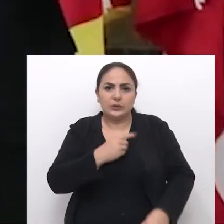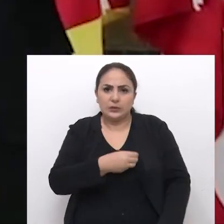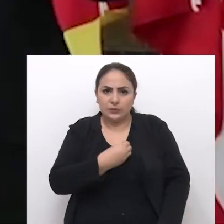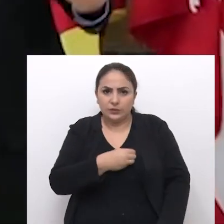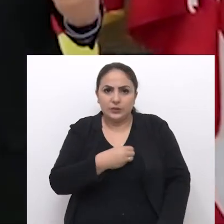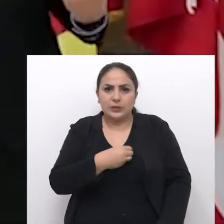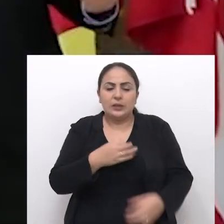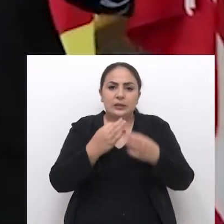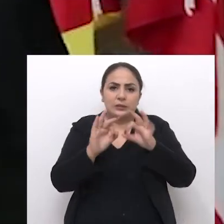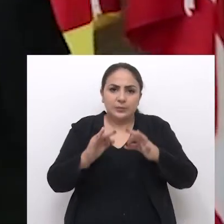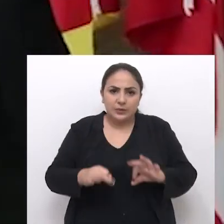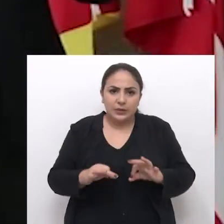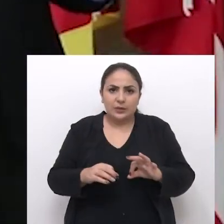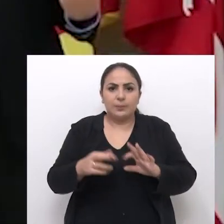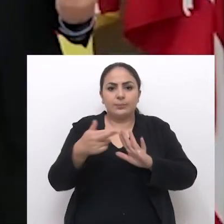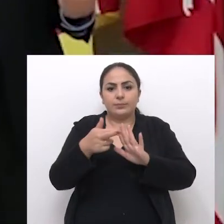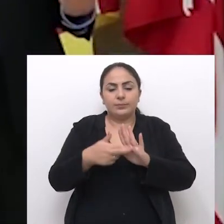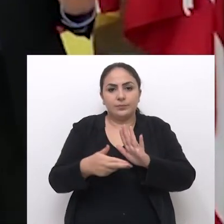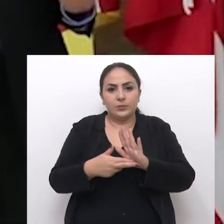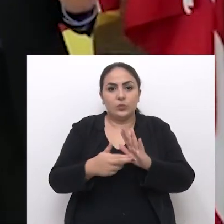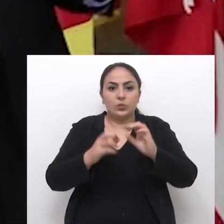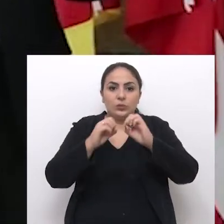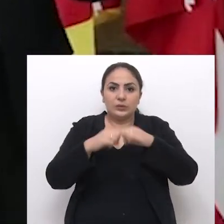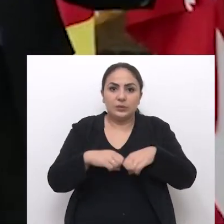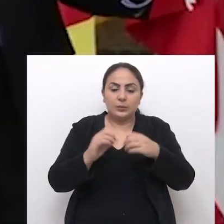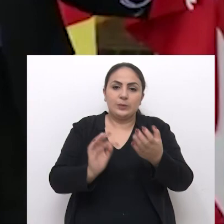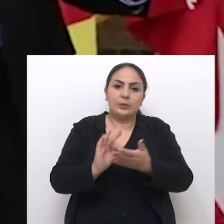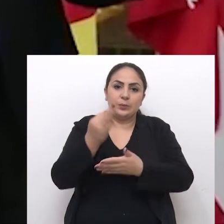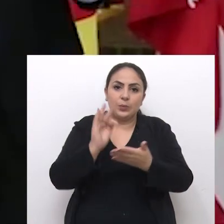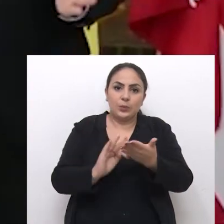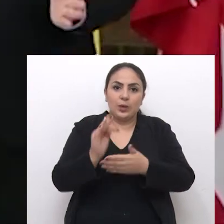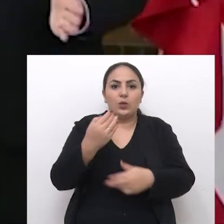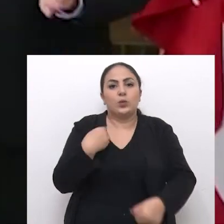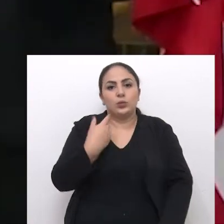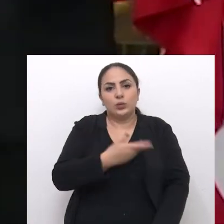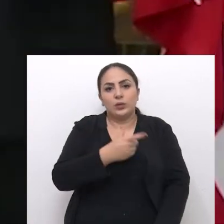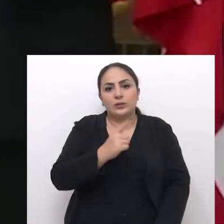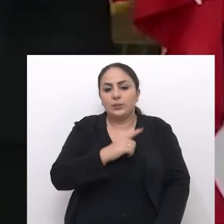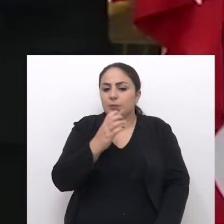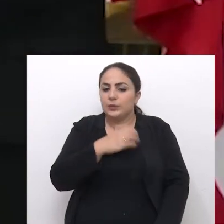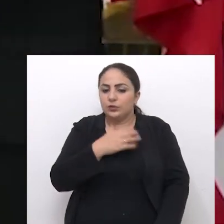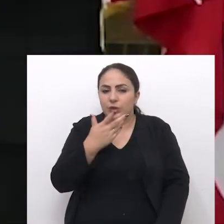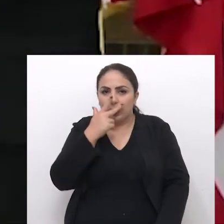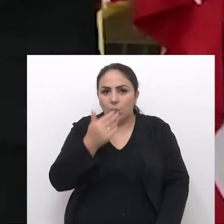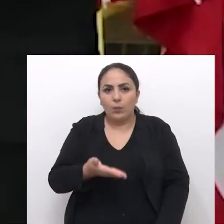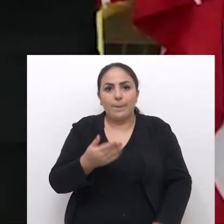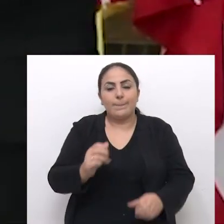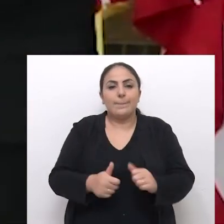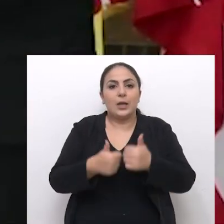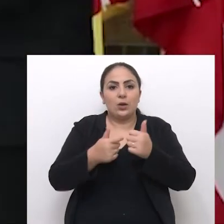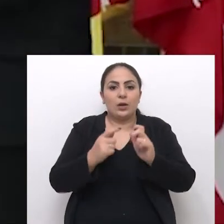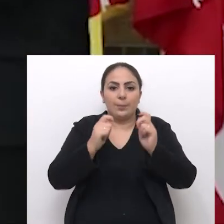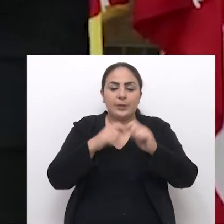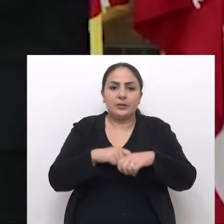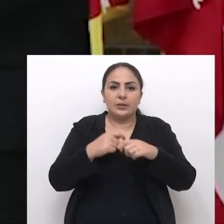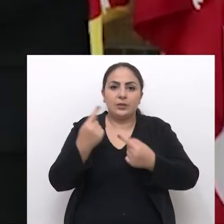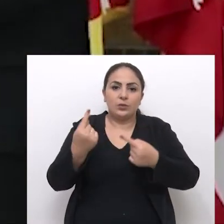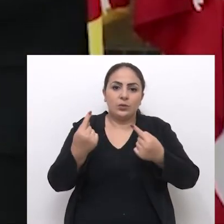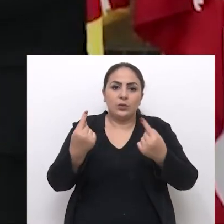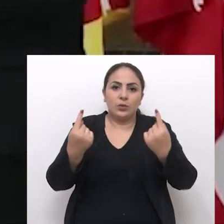for simplificar, desburocratizar o sistema tributário, nós estaremos dessa forma dando melhores condições